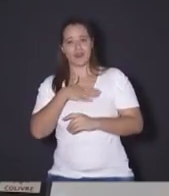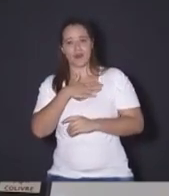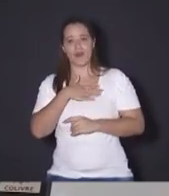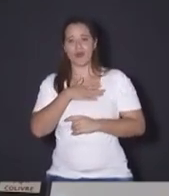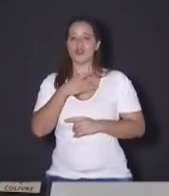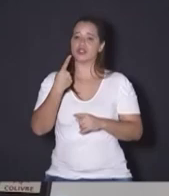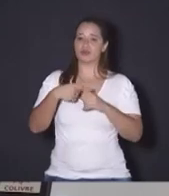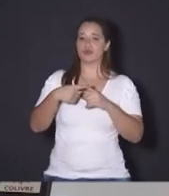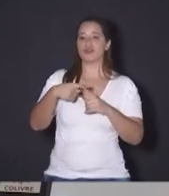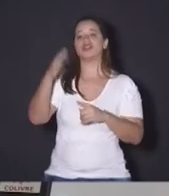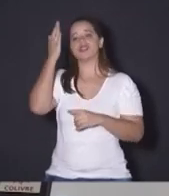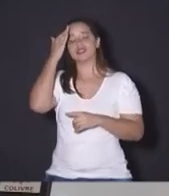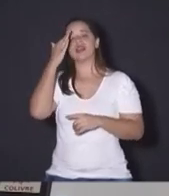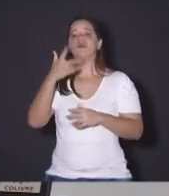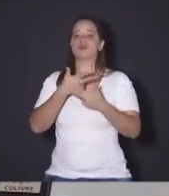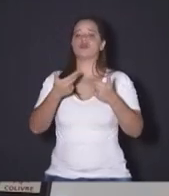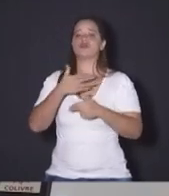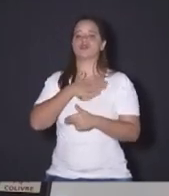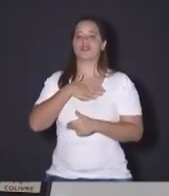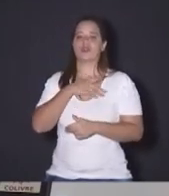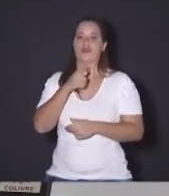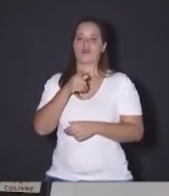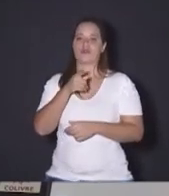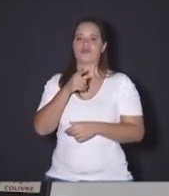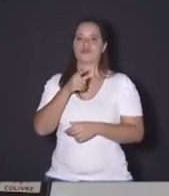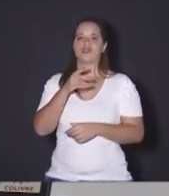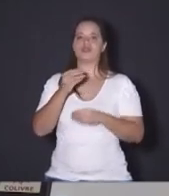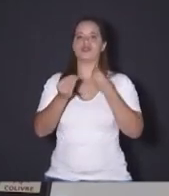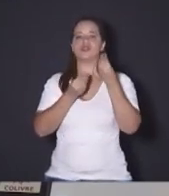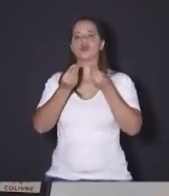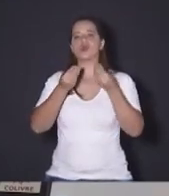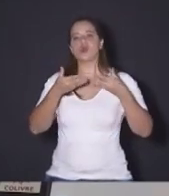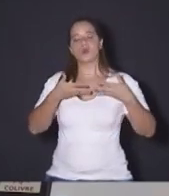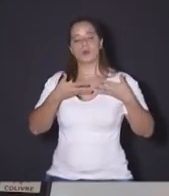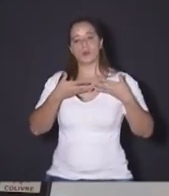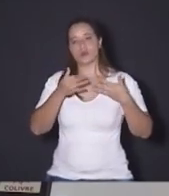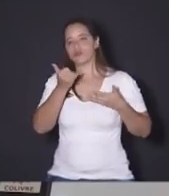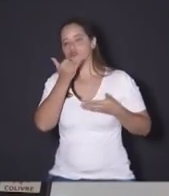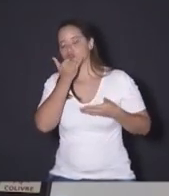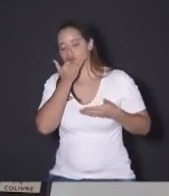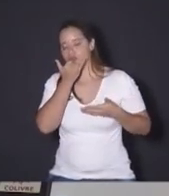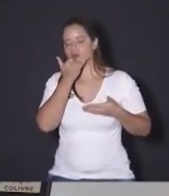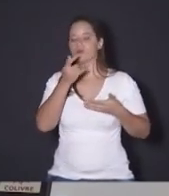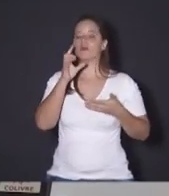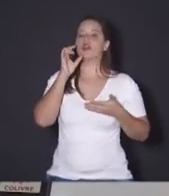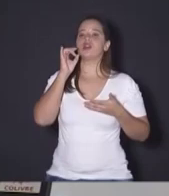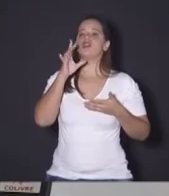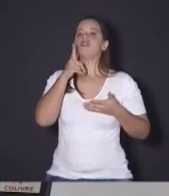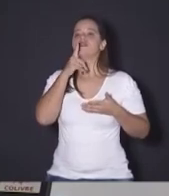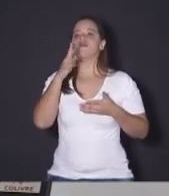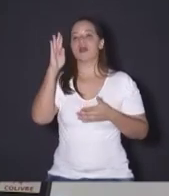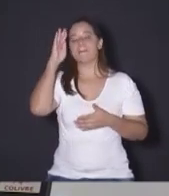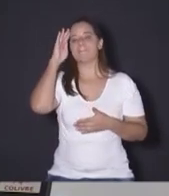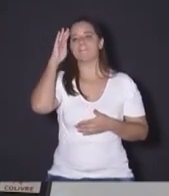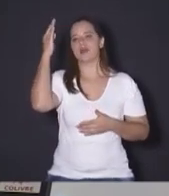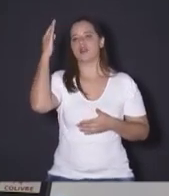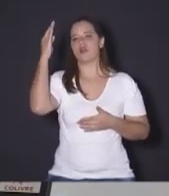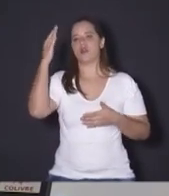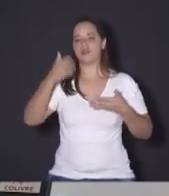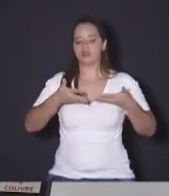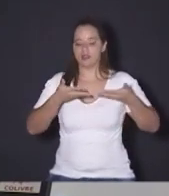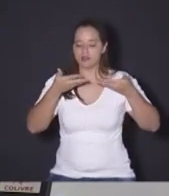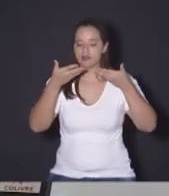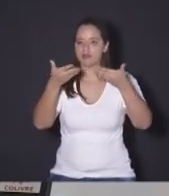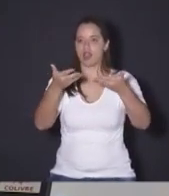porque ele sabe o que você gosta e como ele só vai entregar ou desculpe como ele vai priorizar entregar